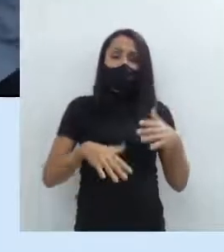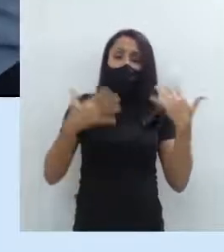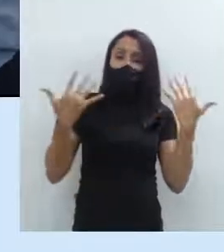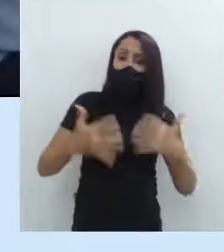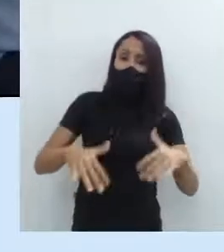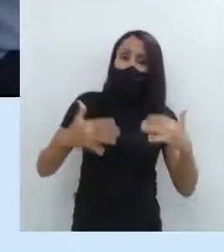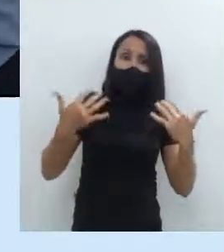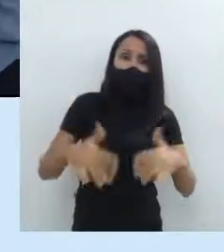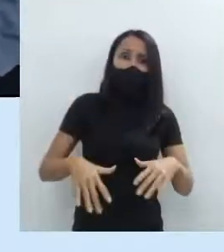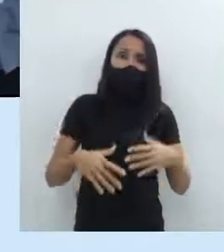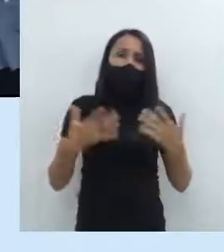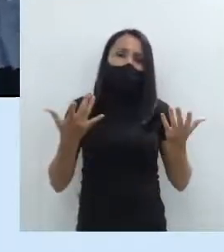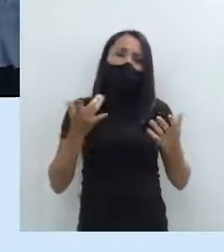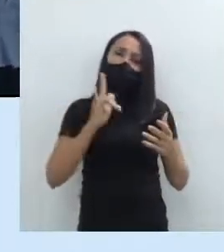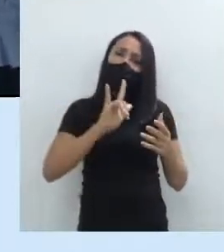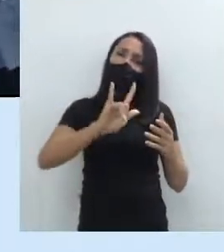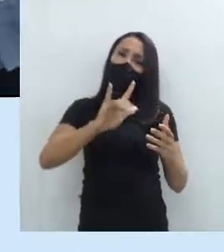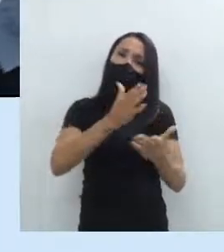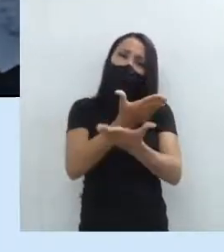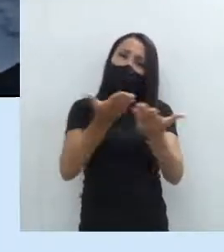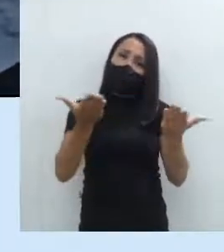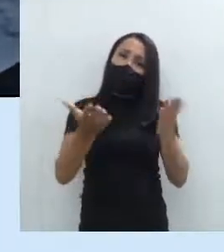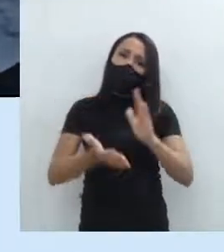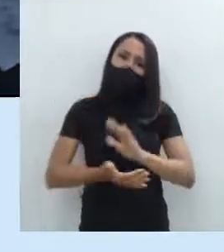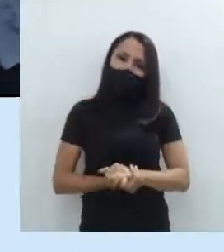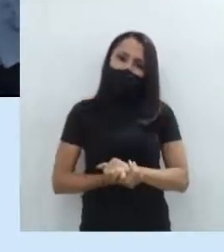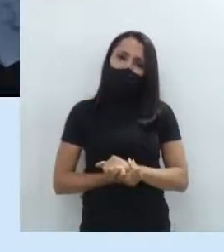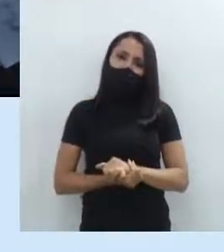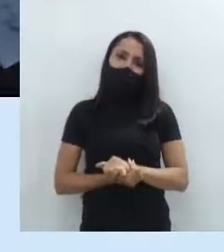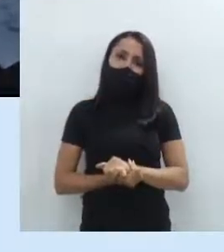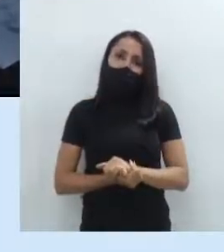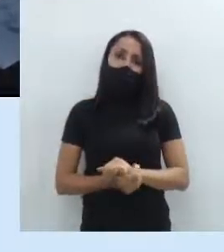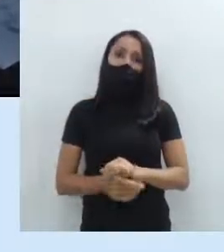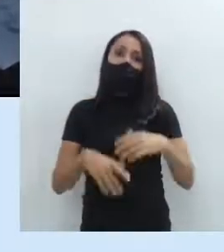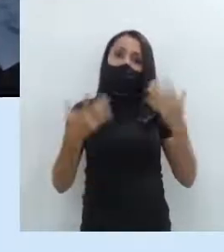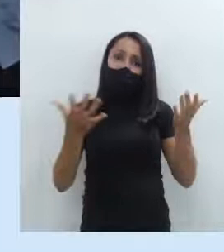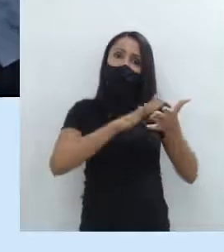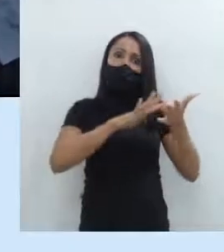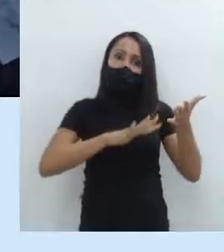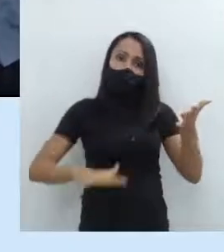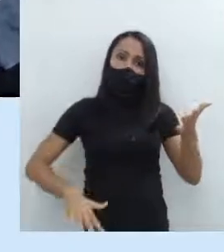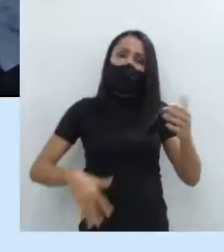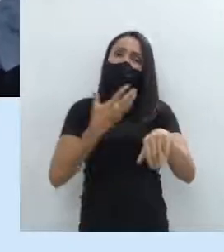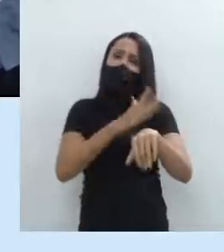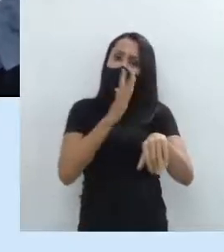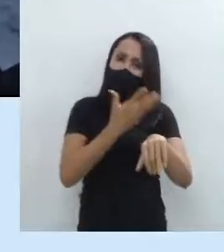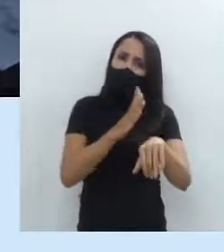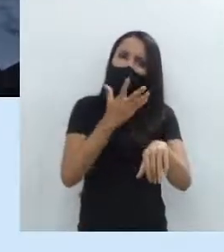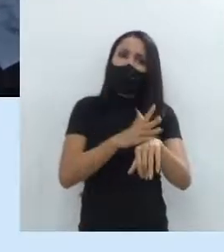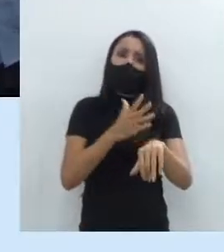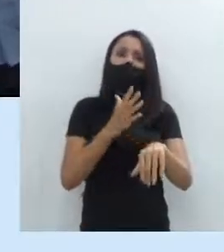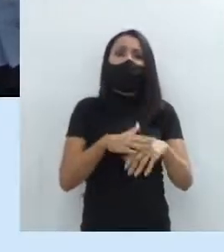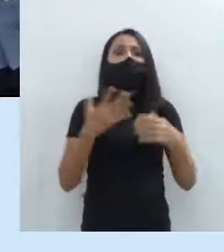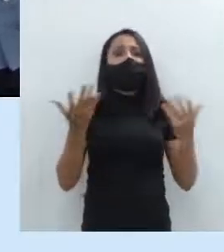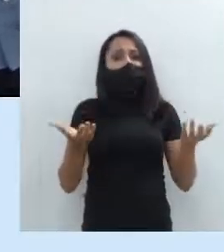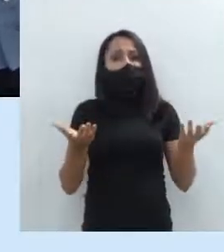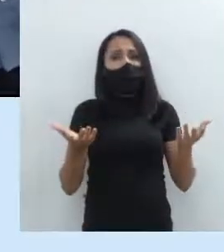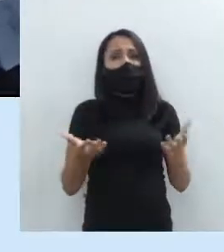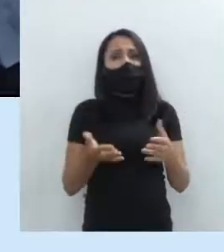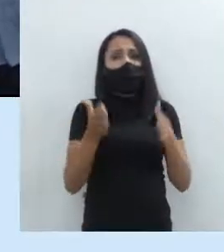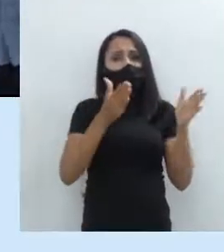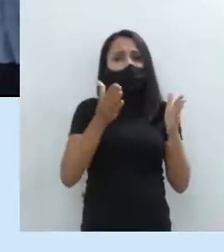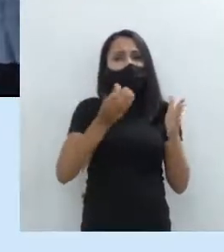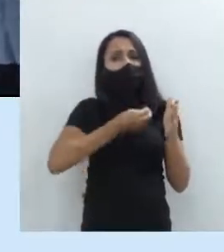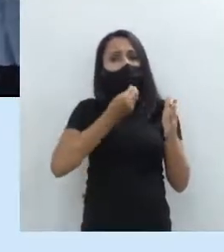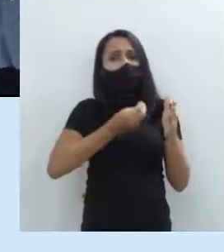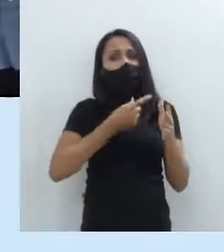porque eu amo vocês. Professor que ama muito, passa muitas atividades, isso faz parte da vida. Vocês são heróis, vocês